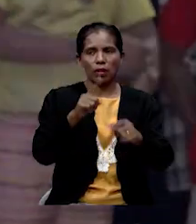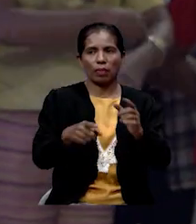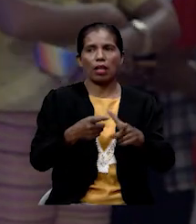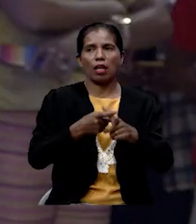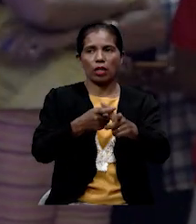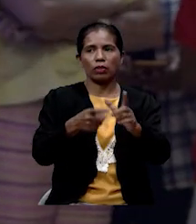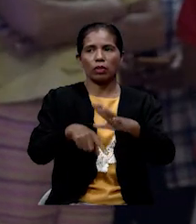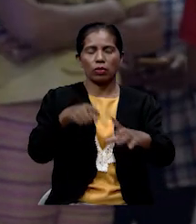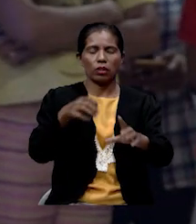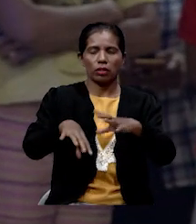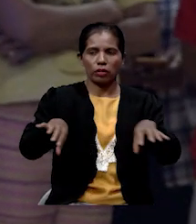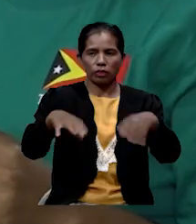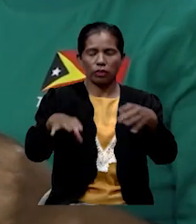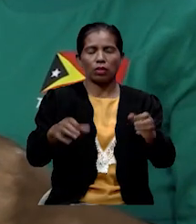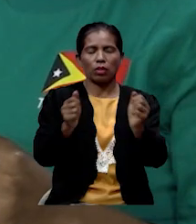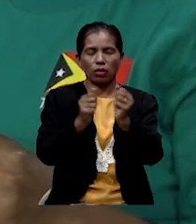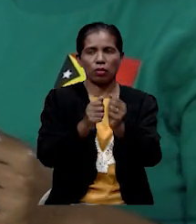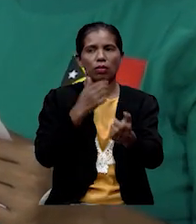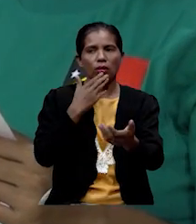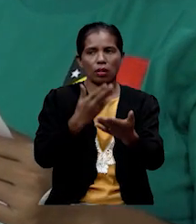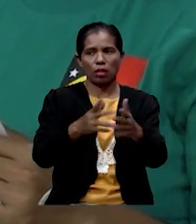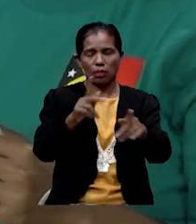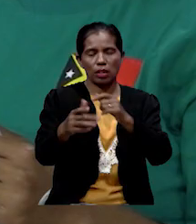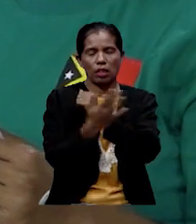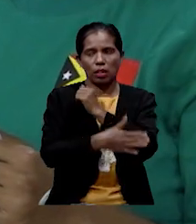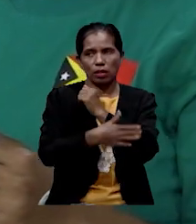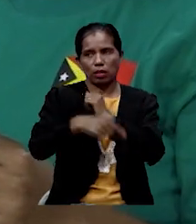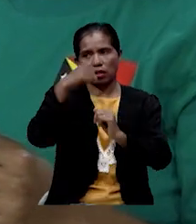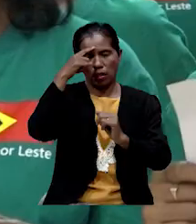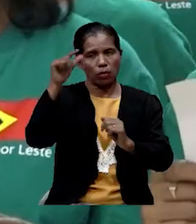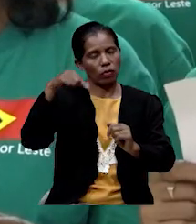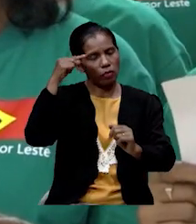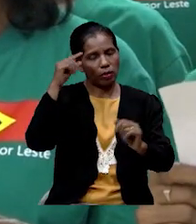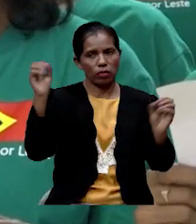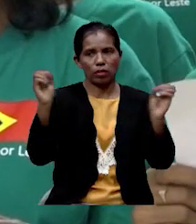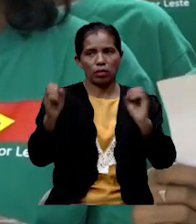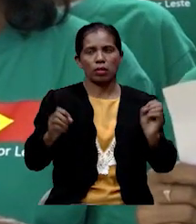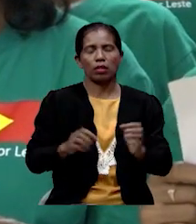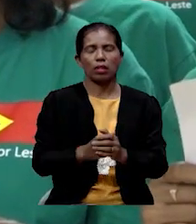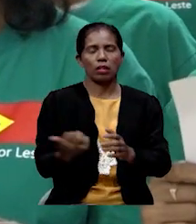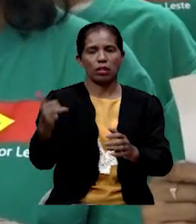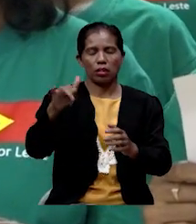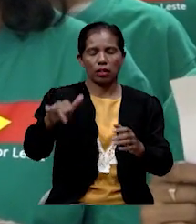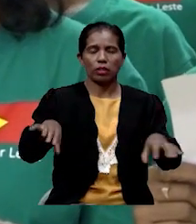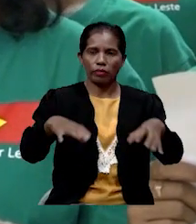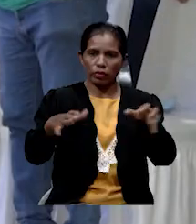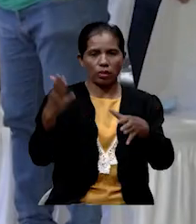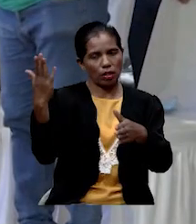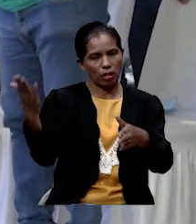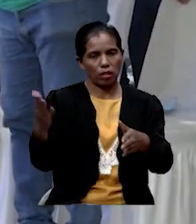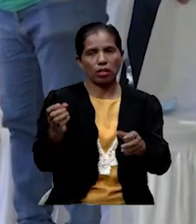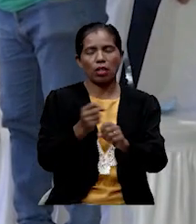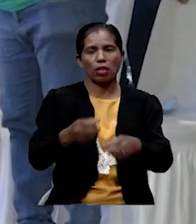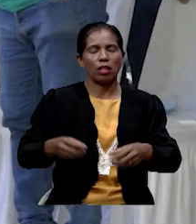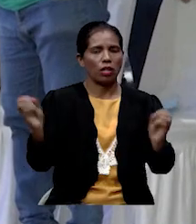russi sistema, ou de serviço ou ilegal e emane rain, tambo governo se la tolera ha halok trabalhador sira hanesane, ou de halak com